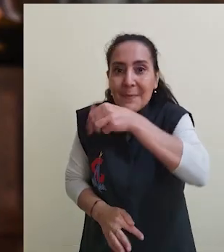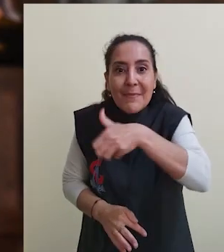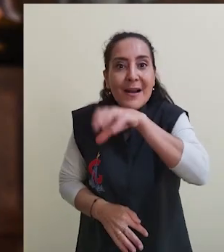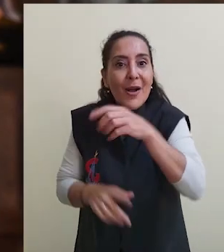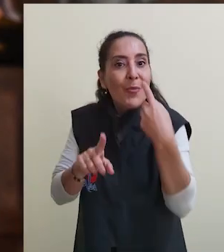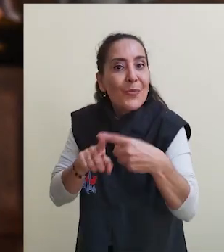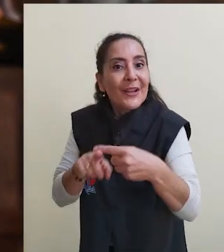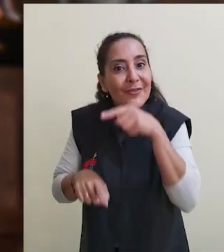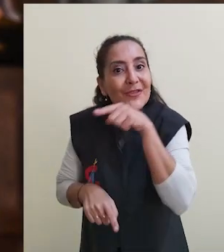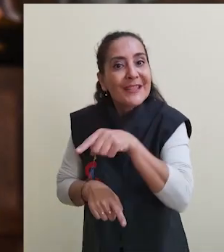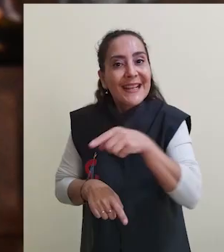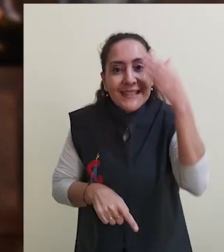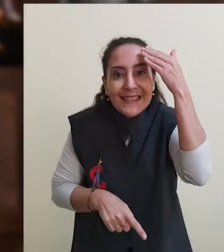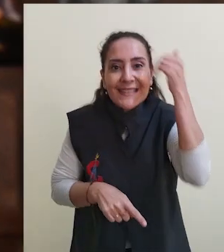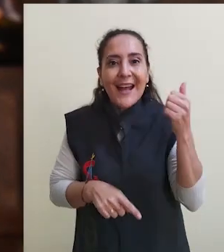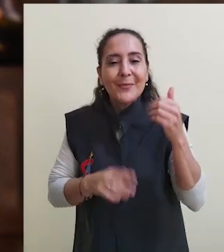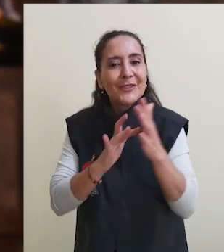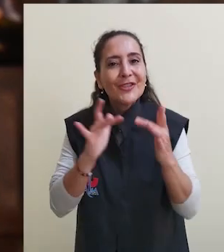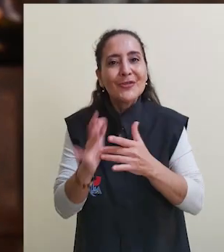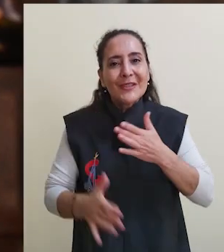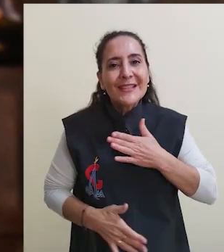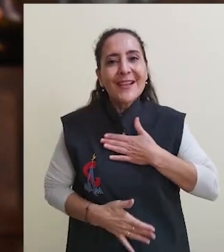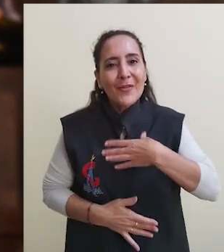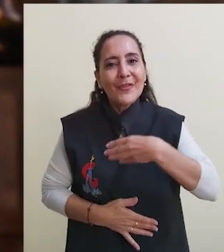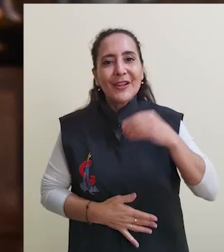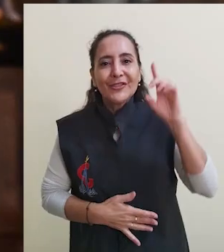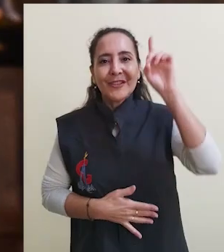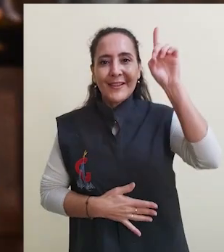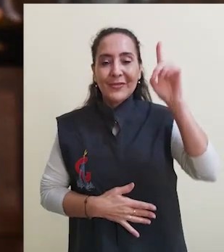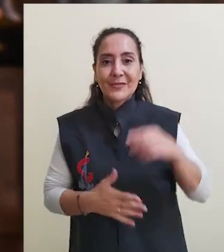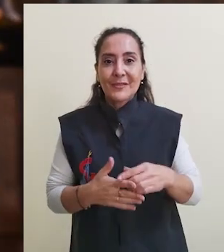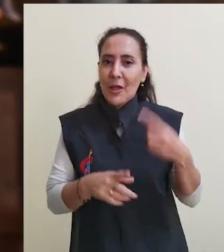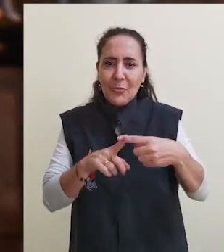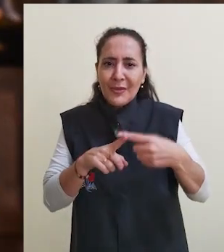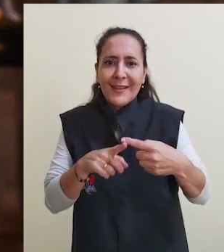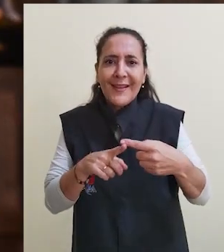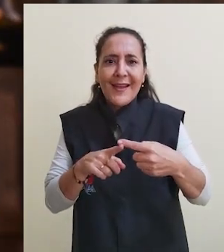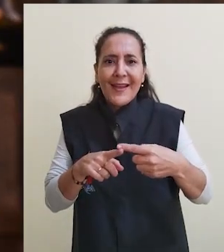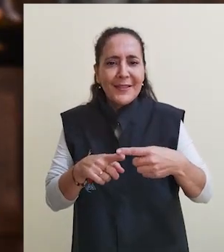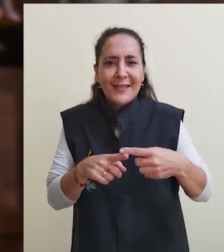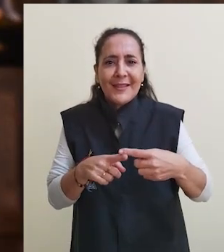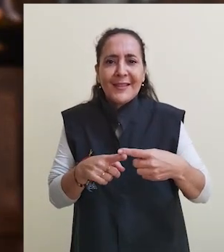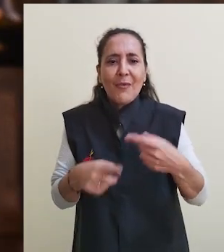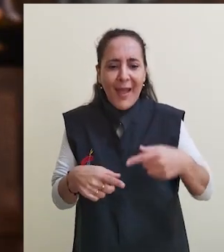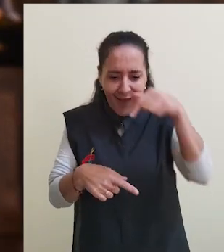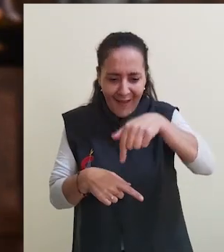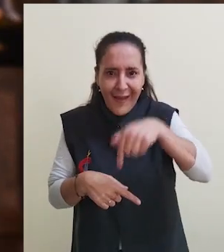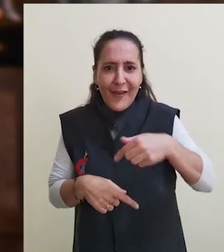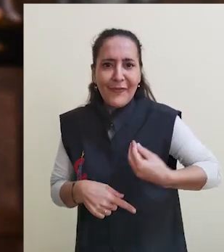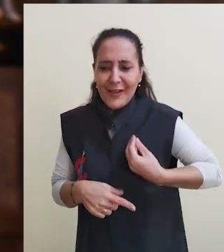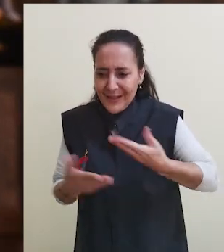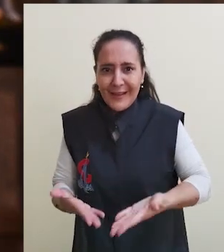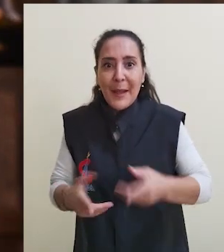filho de Jonas. Porque isso aí que você está dizendo, amigo, isso não é um ser humano que revela a outro ser humano. É o Pai que está no céu. É